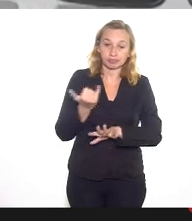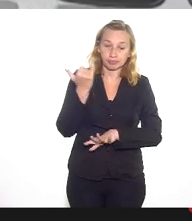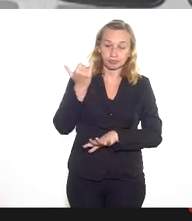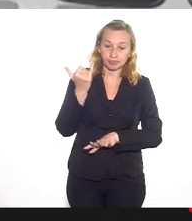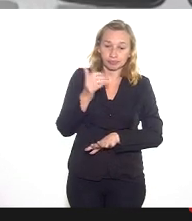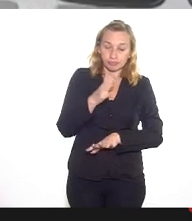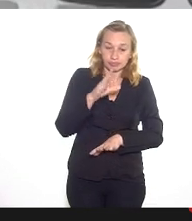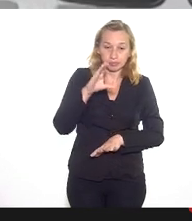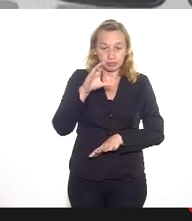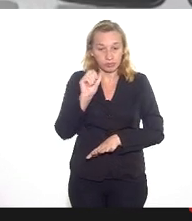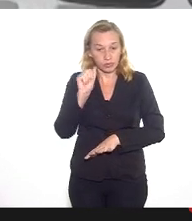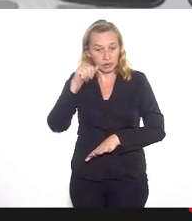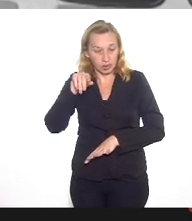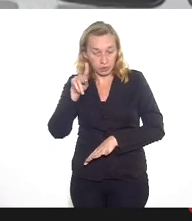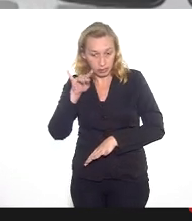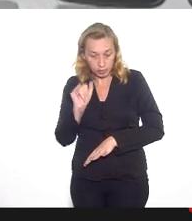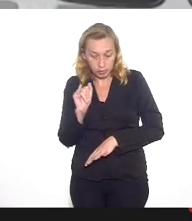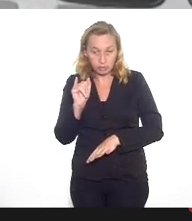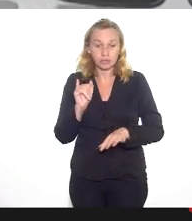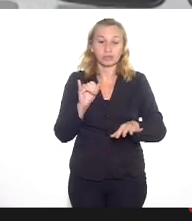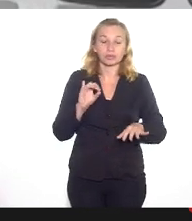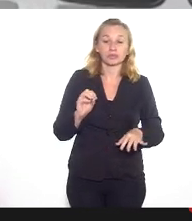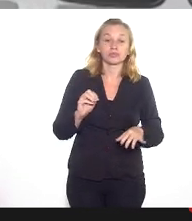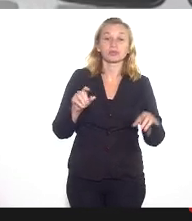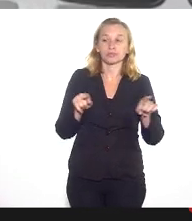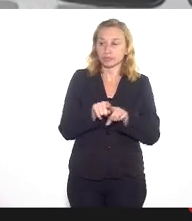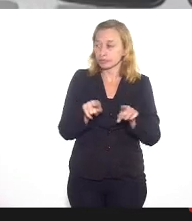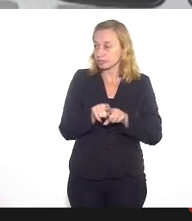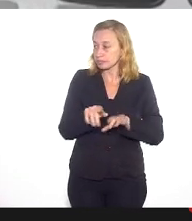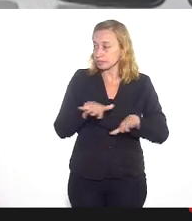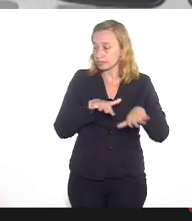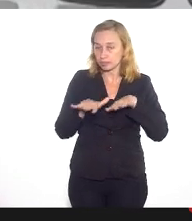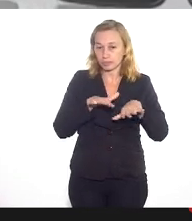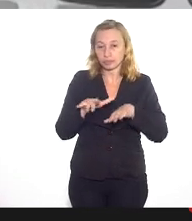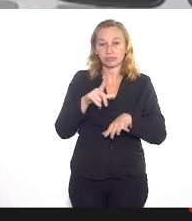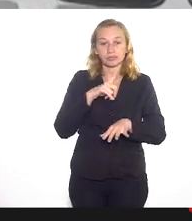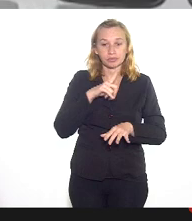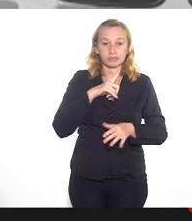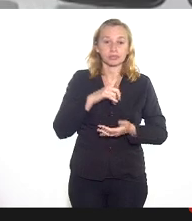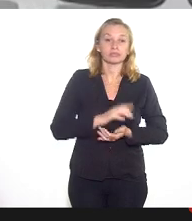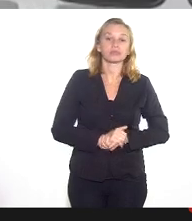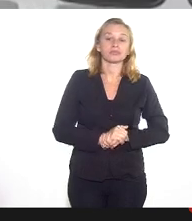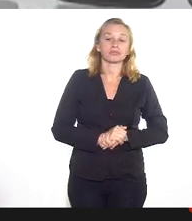do câmbio, e além disso tivemos um movimento de